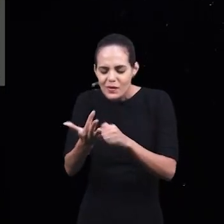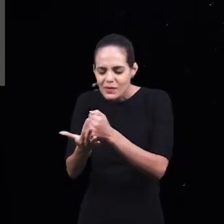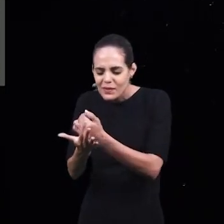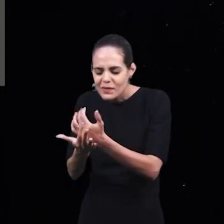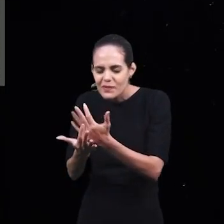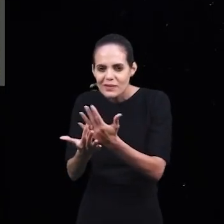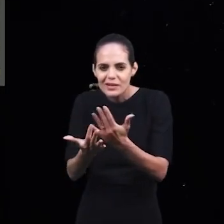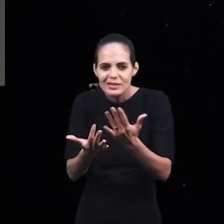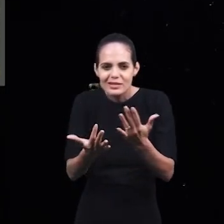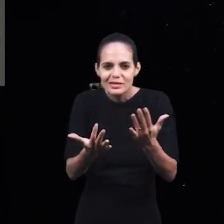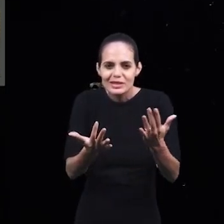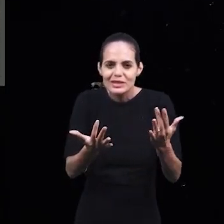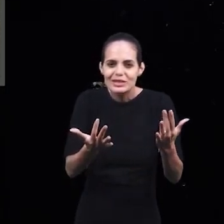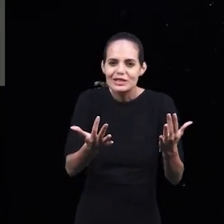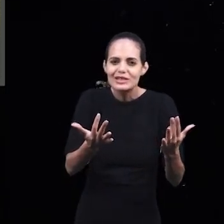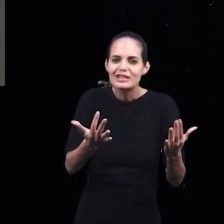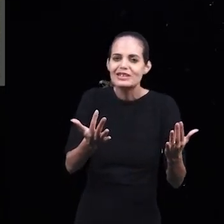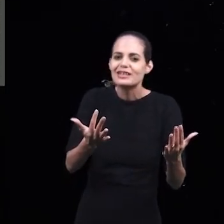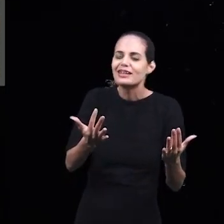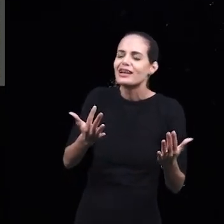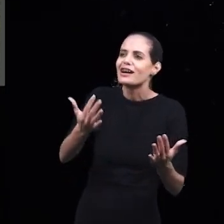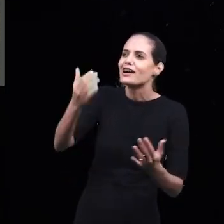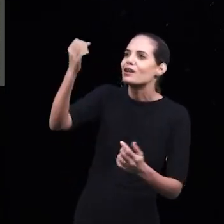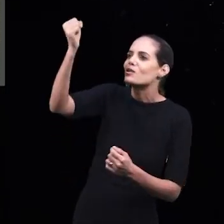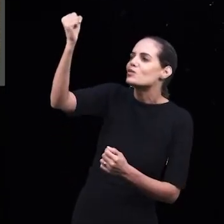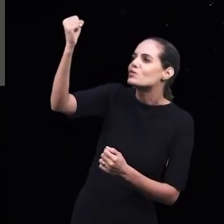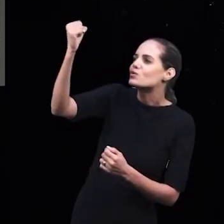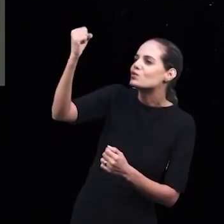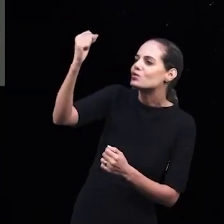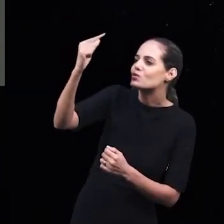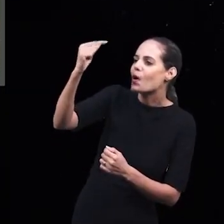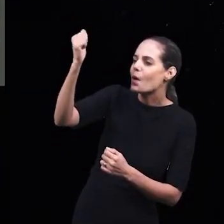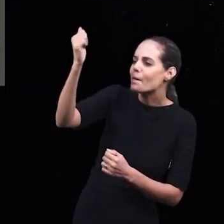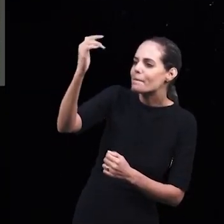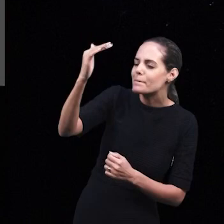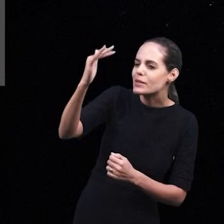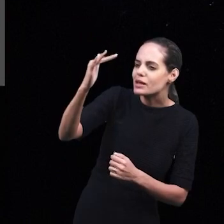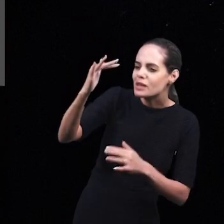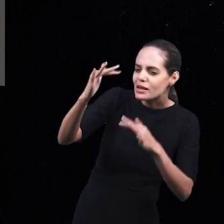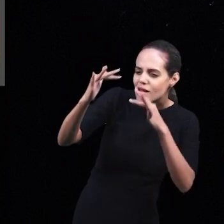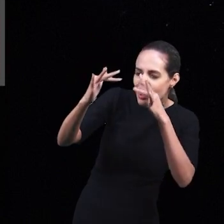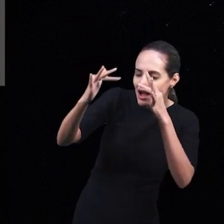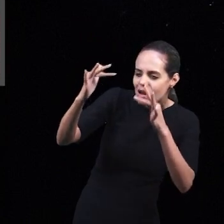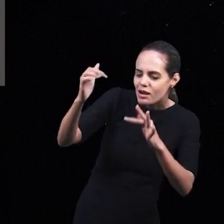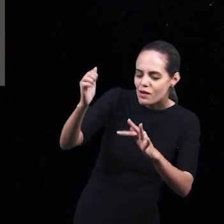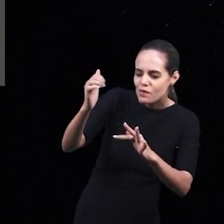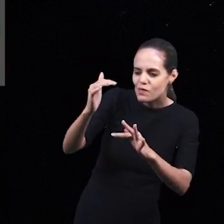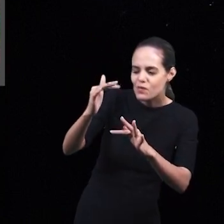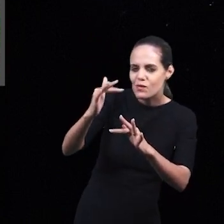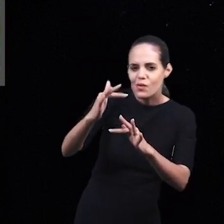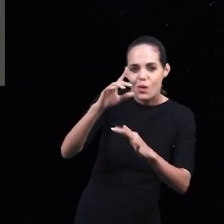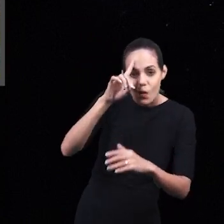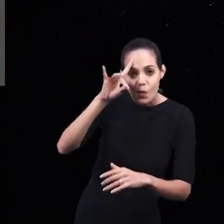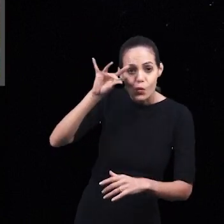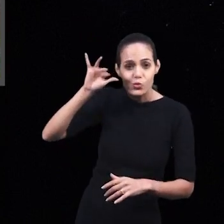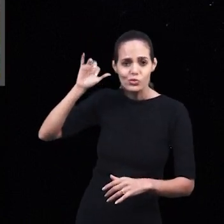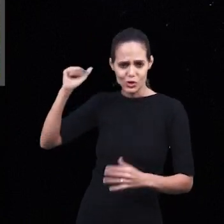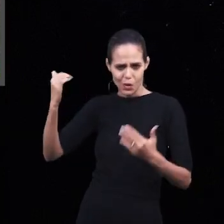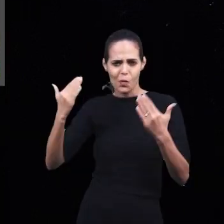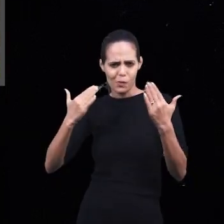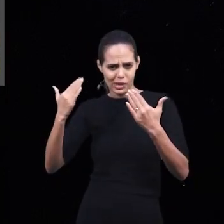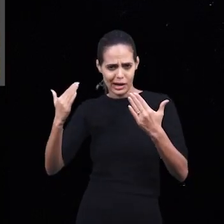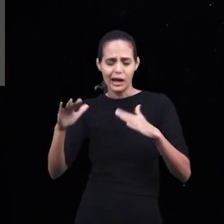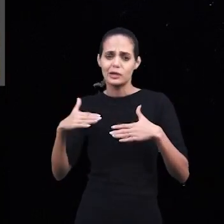desponta para a luz do sol. Assim brilhou um dia